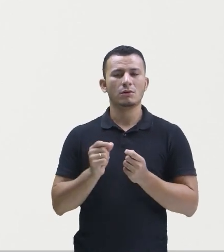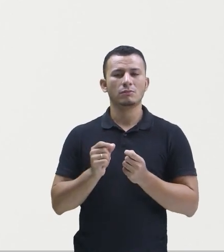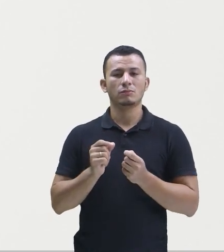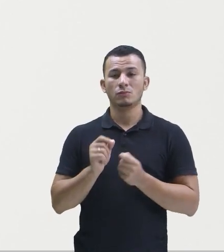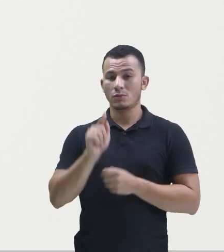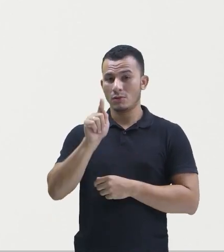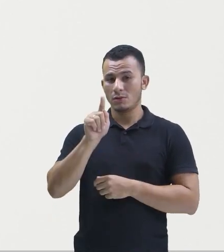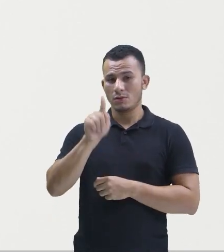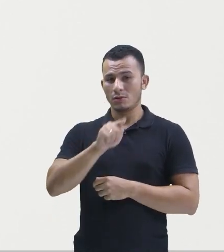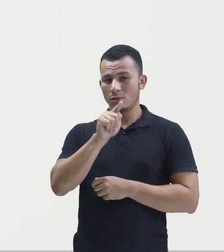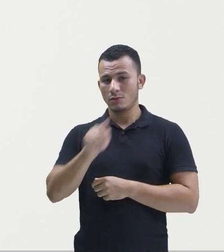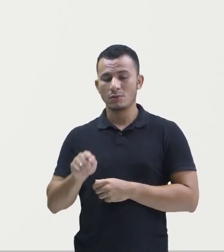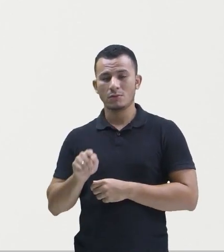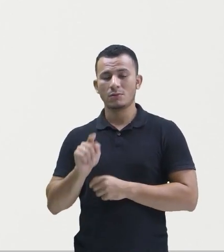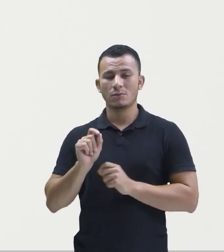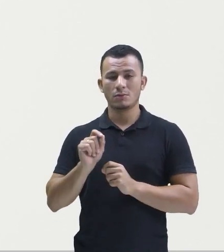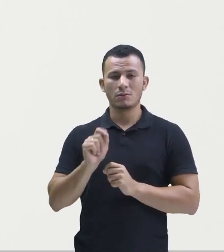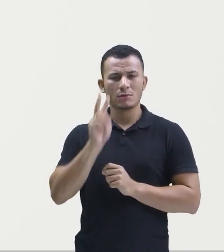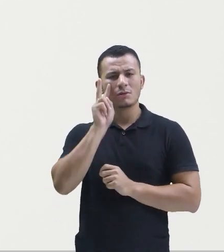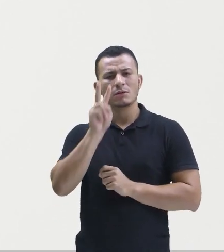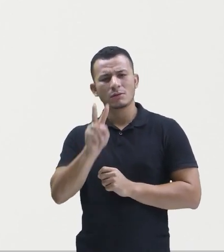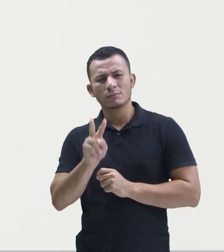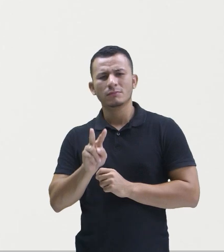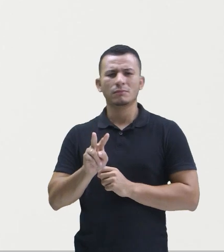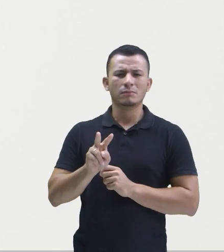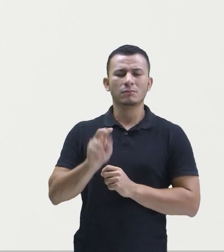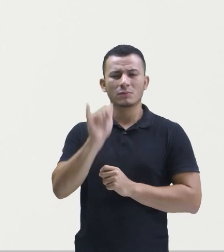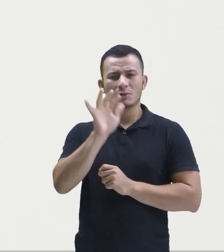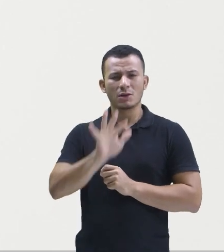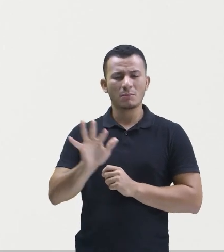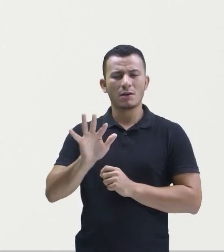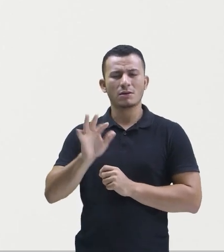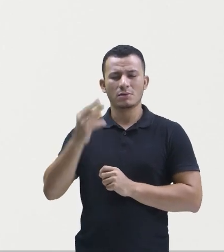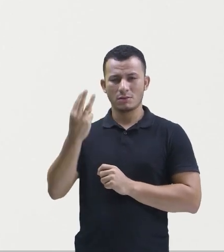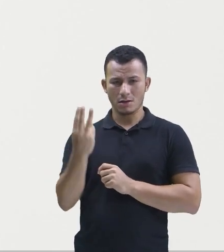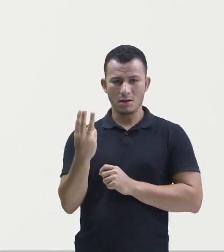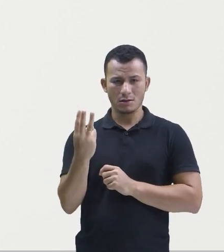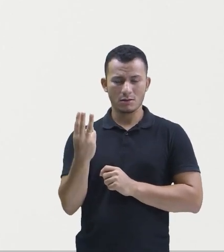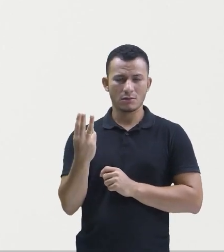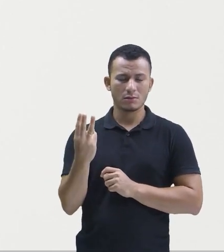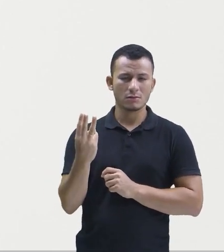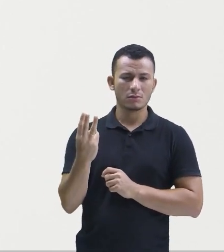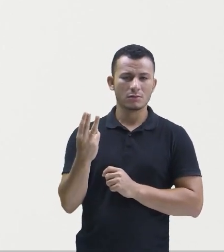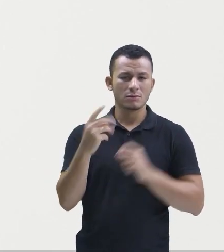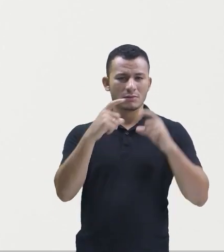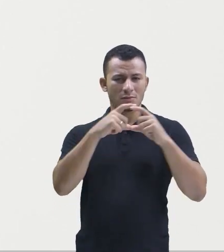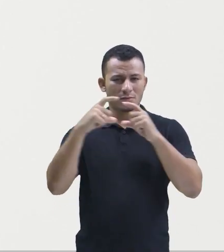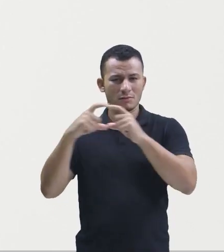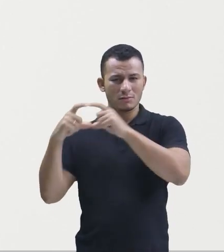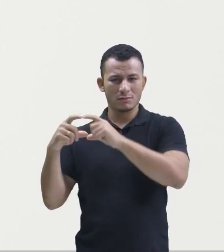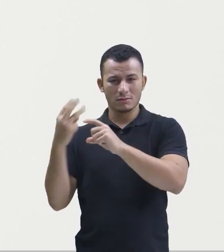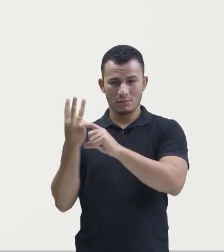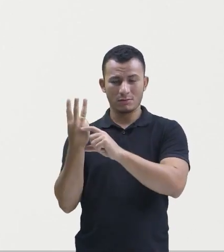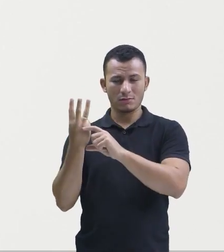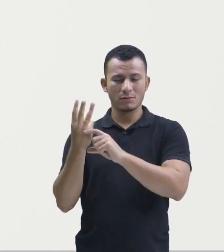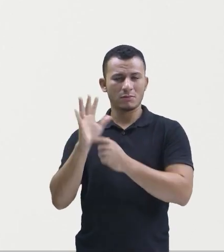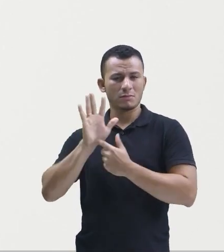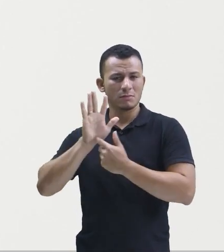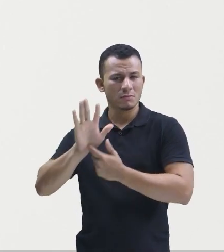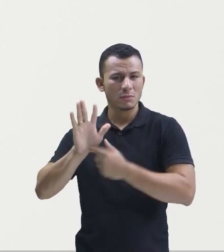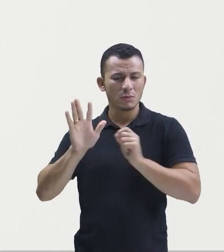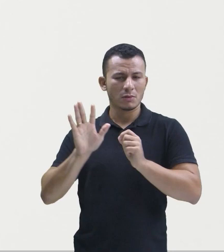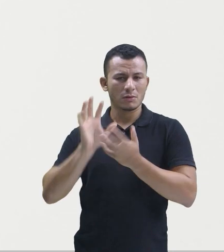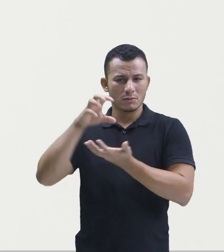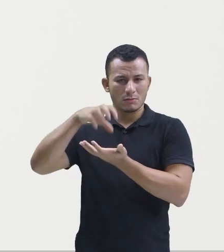aqui. A gente já está vendo aqui que a imagem número 3, ela não indica